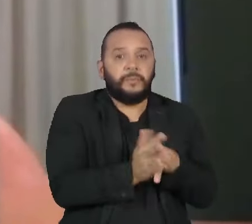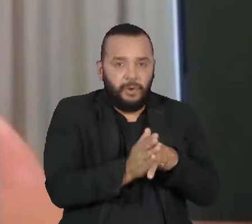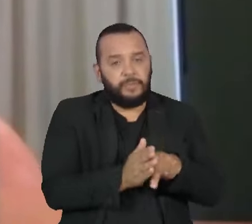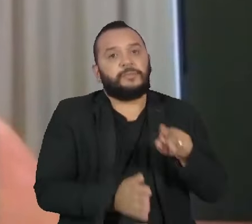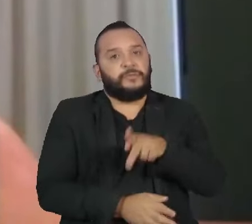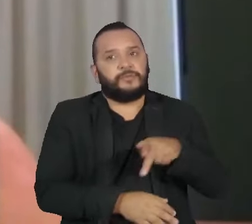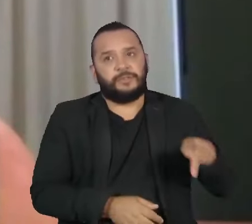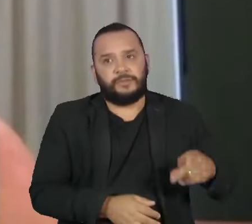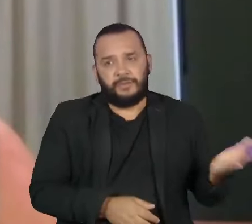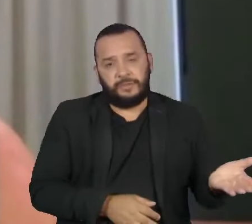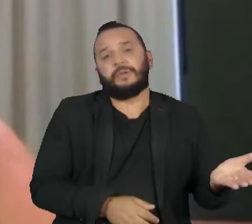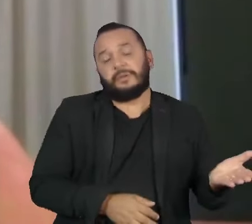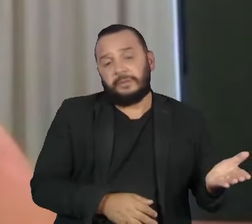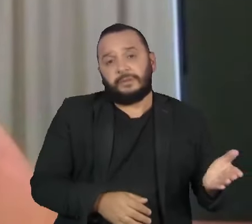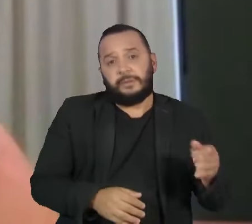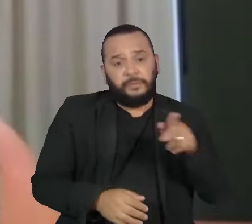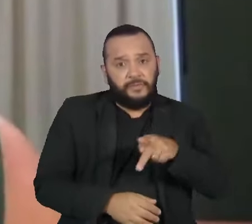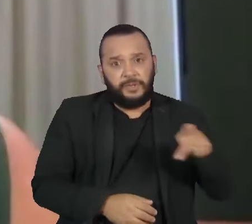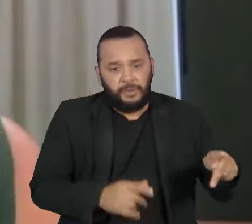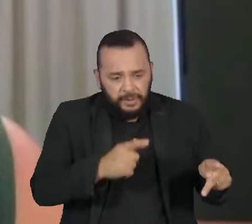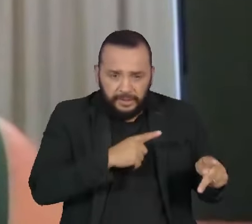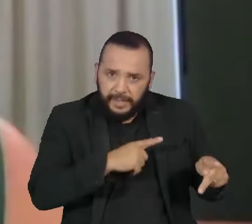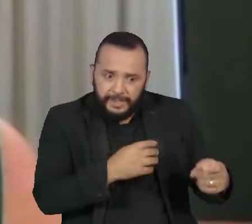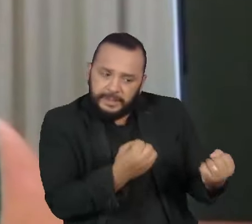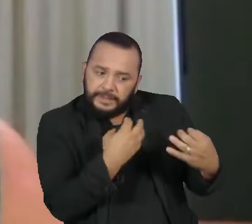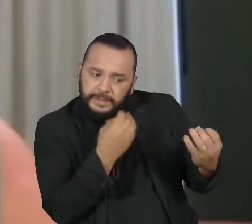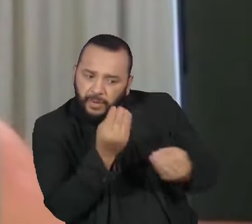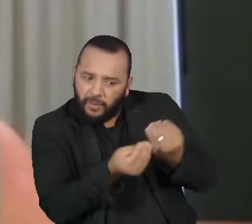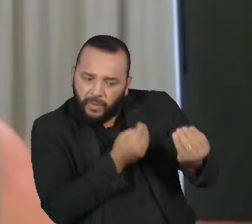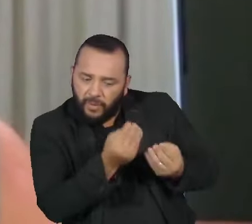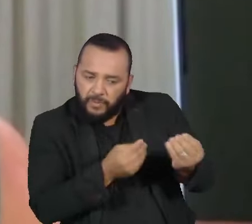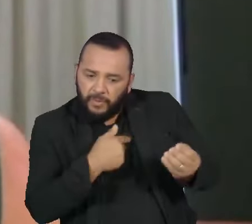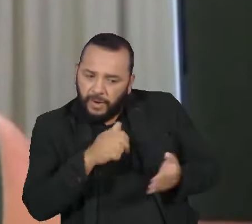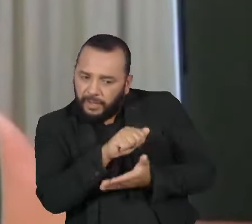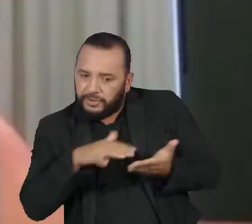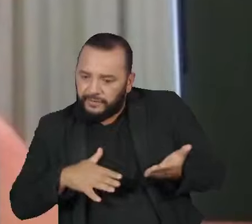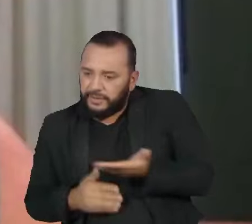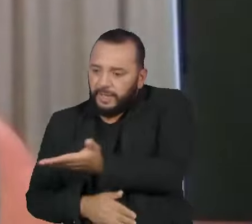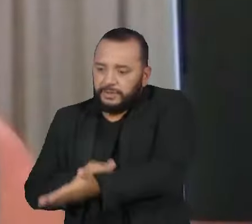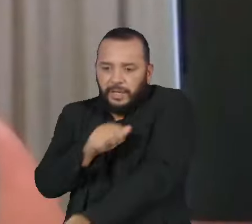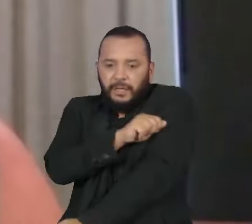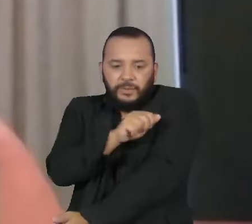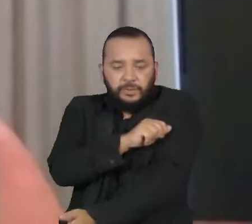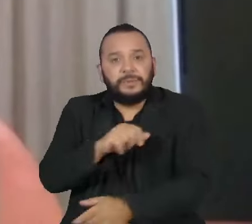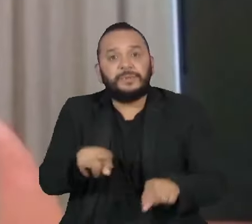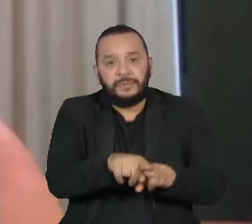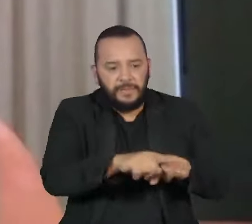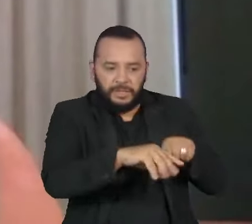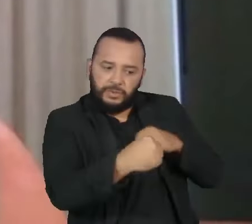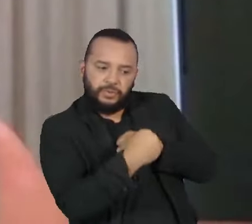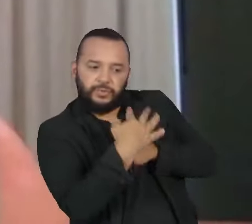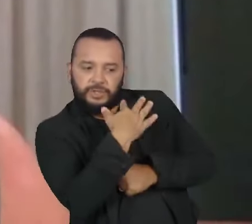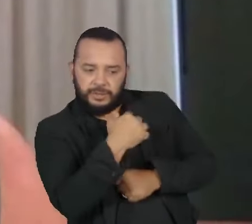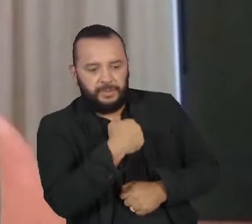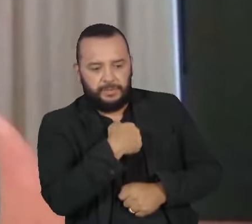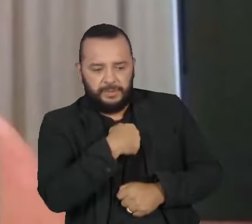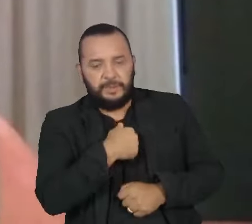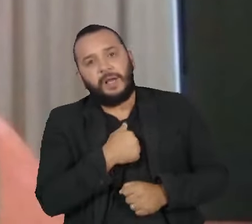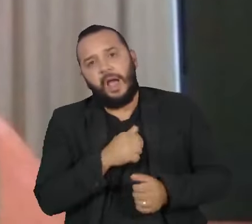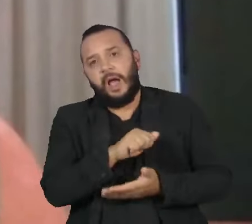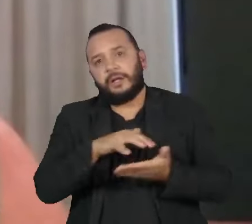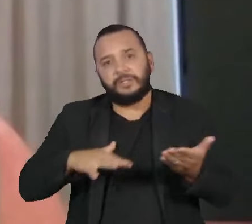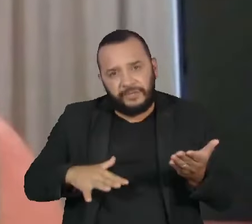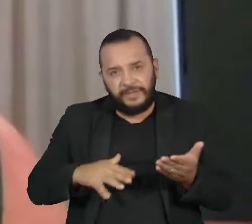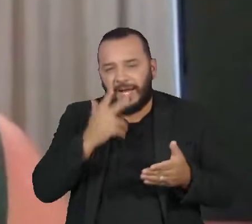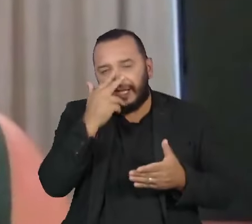material do professor você tem lá todo um roteiro de atividades para você desenvolver com os alunos e sugestão de atividades complementares. Então, o